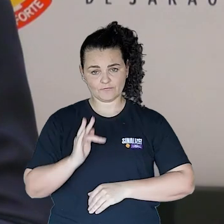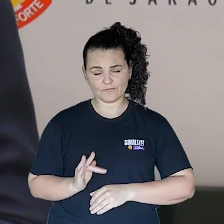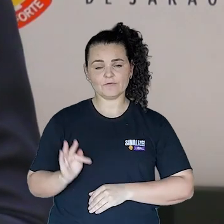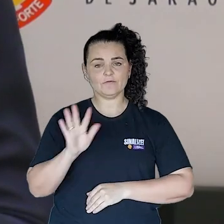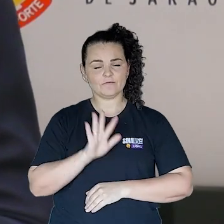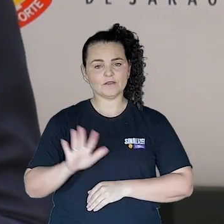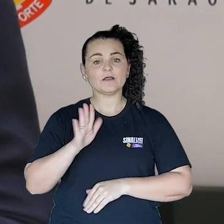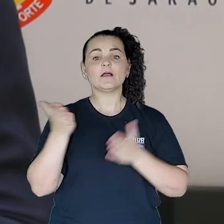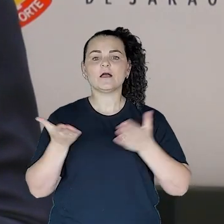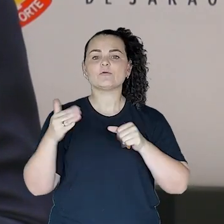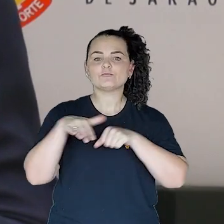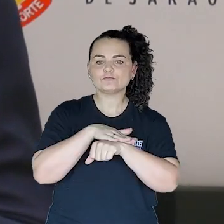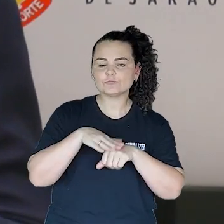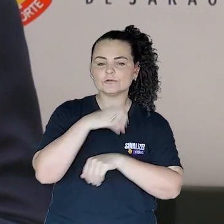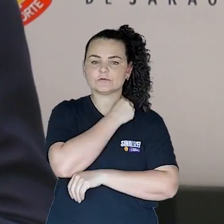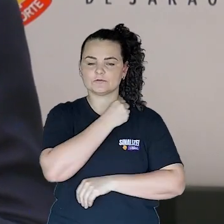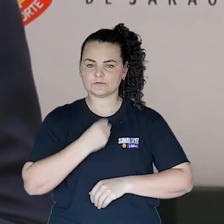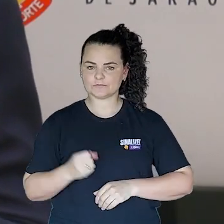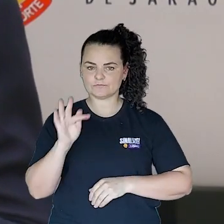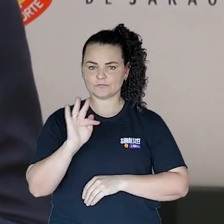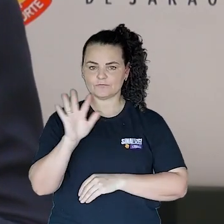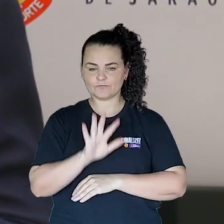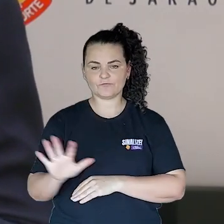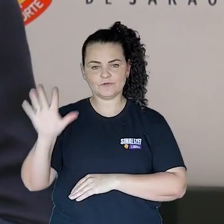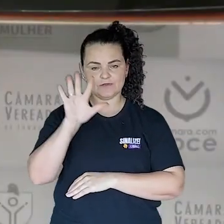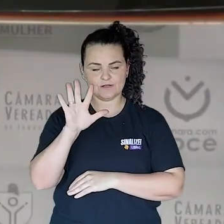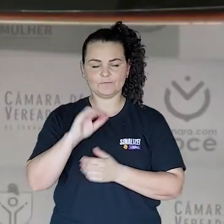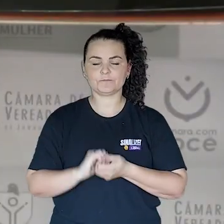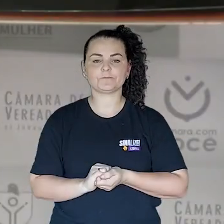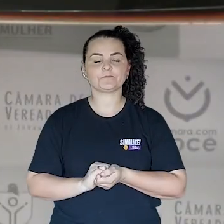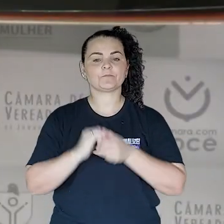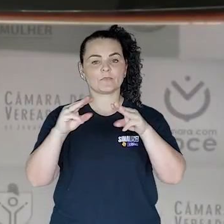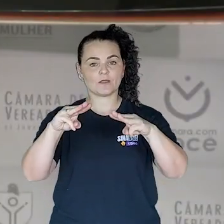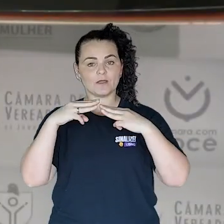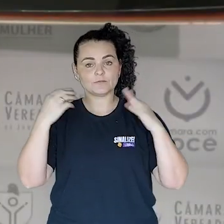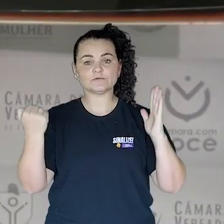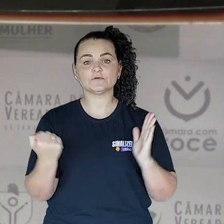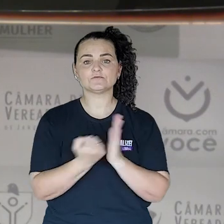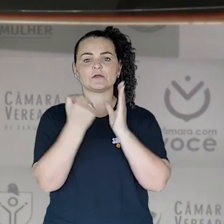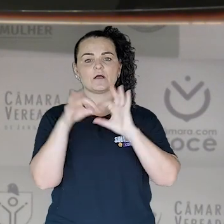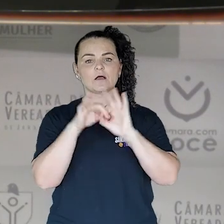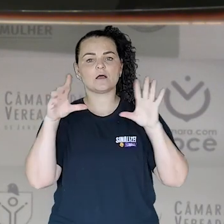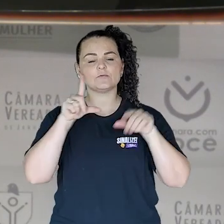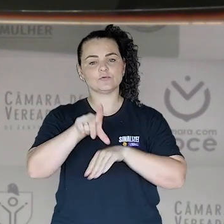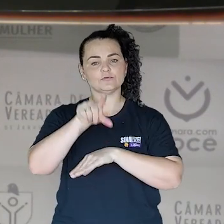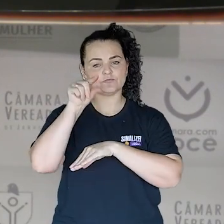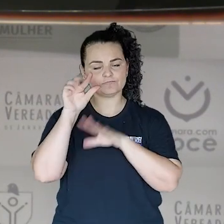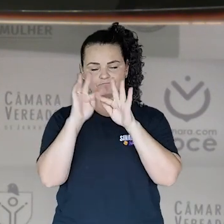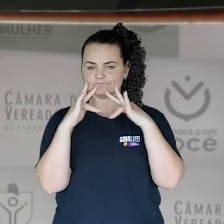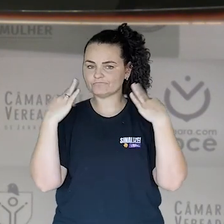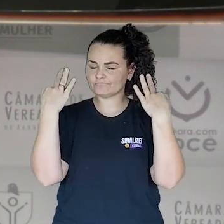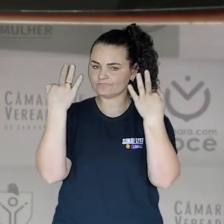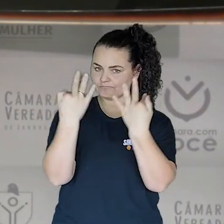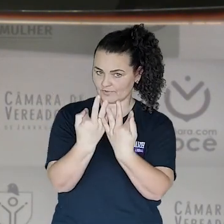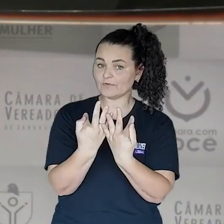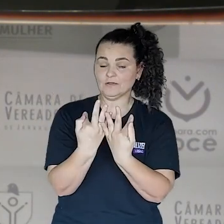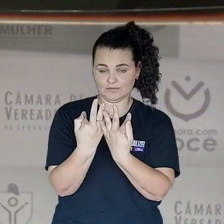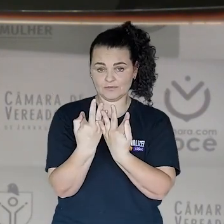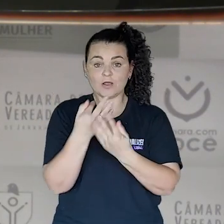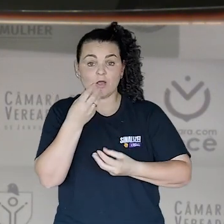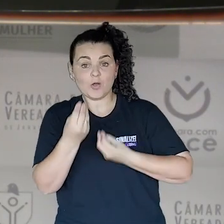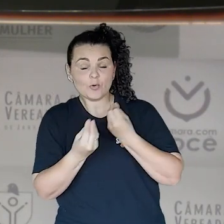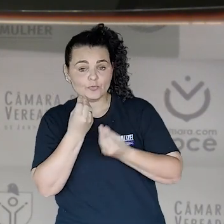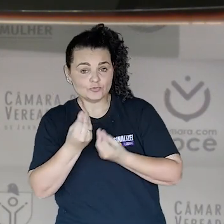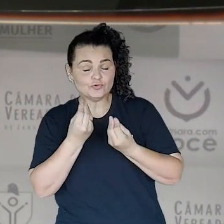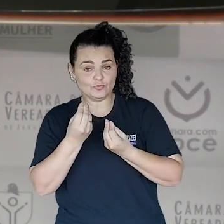deputados e atualmente tramita no senado federal a Moção destaca a liberdade de escolha das famílias sobre